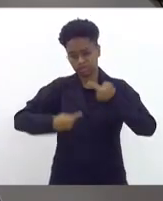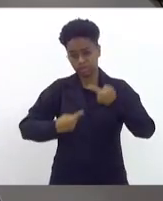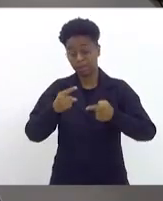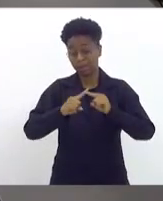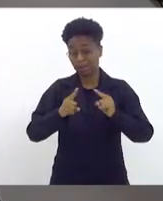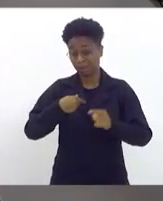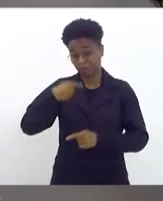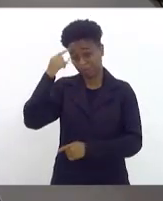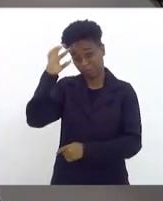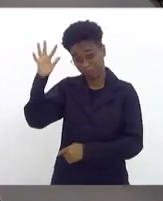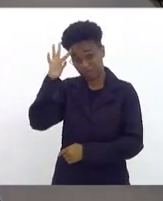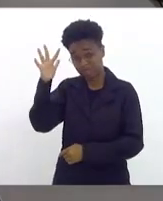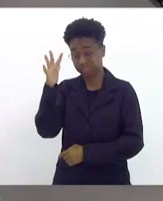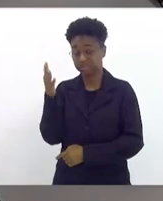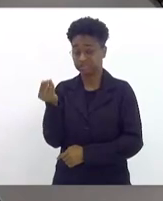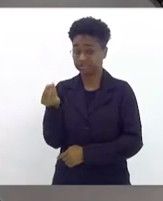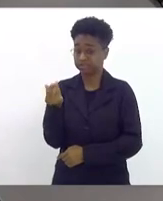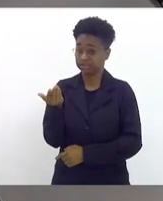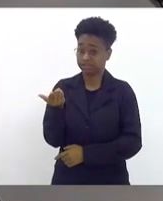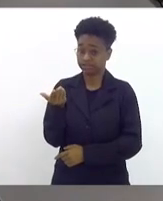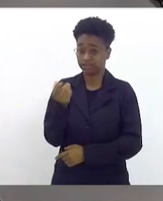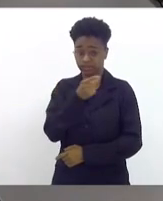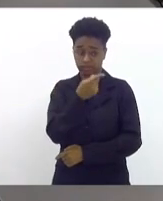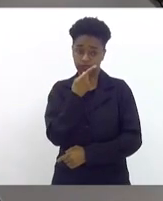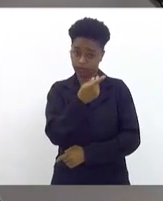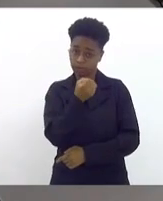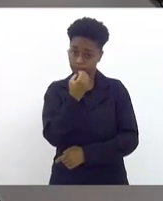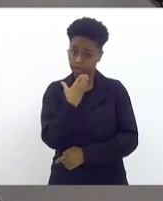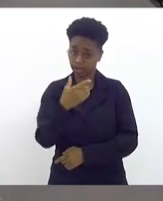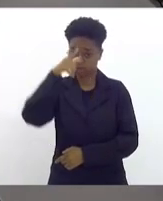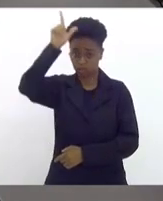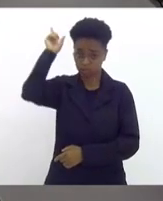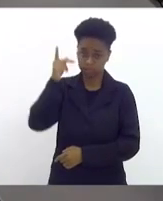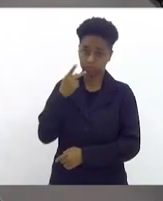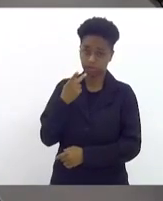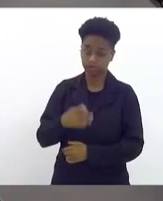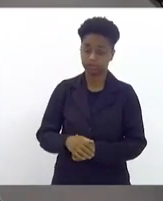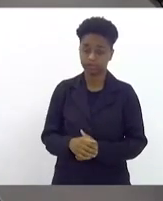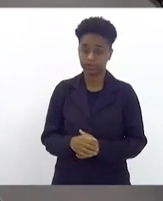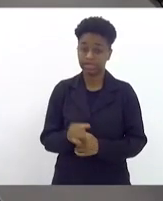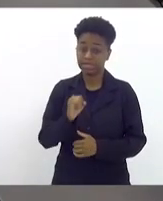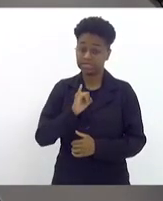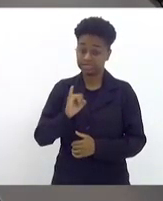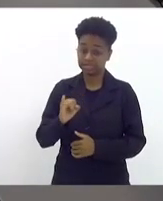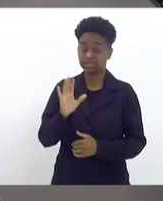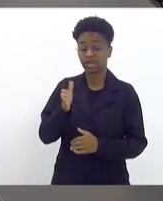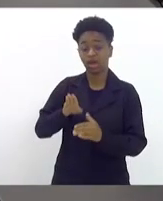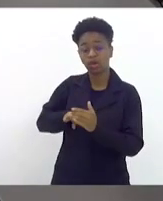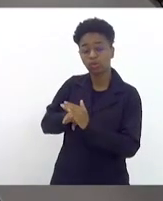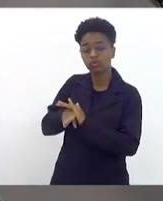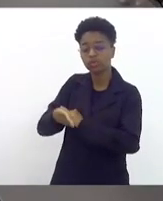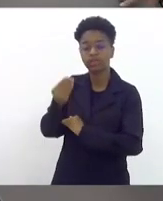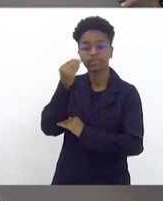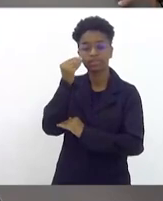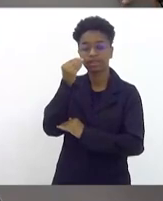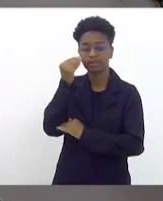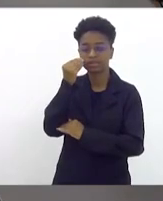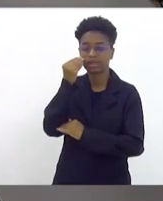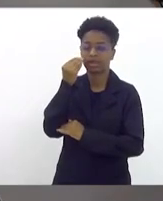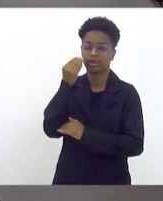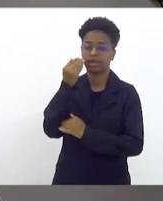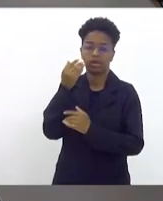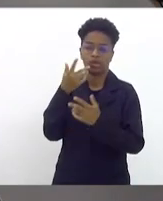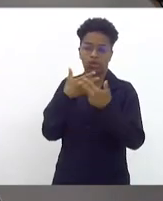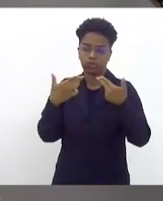tese de que como bem colocado Deputado Luiz Paulo em que Pese o hábito anterior de tentar superar eventuais